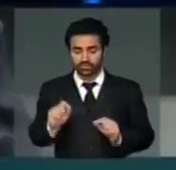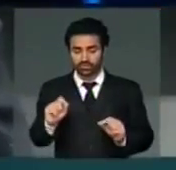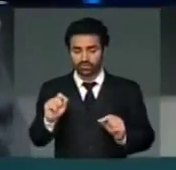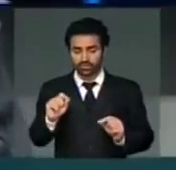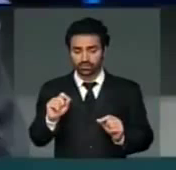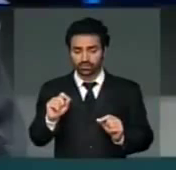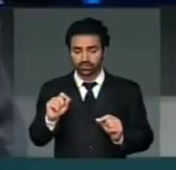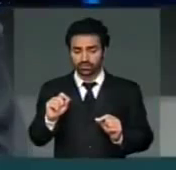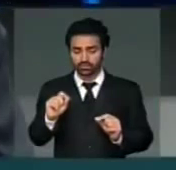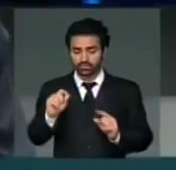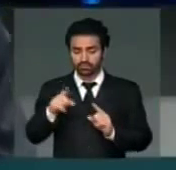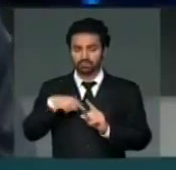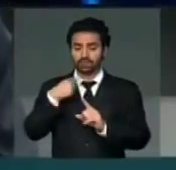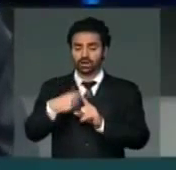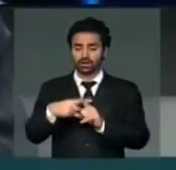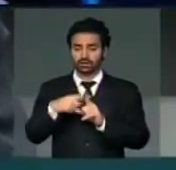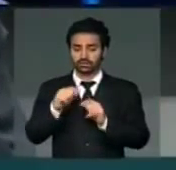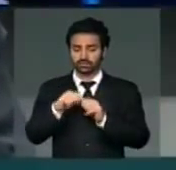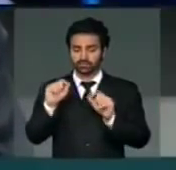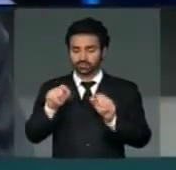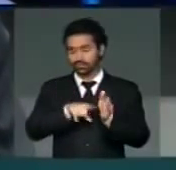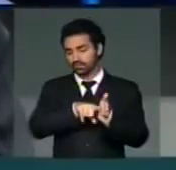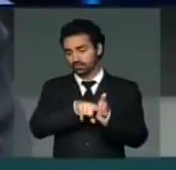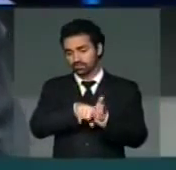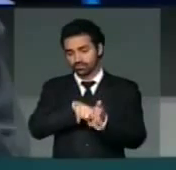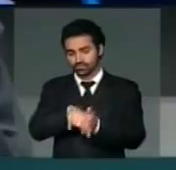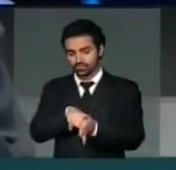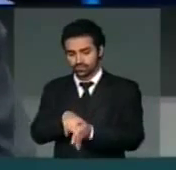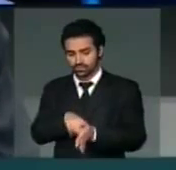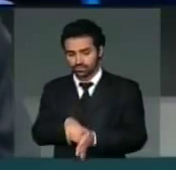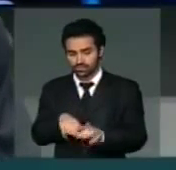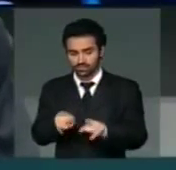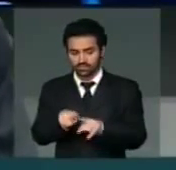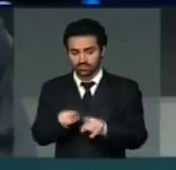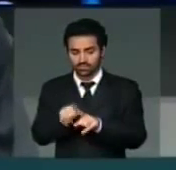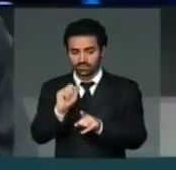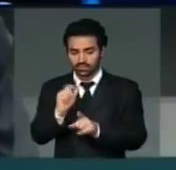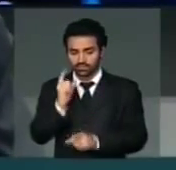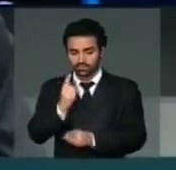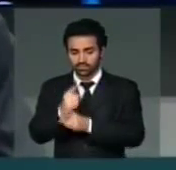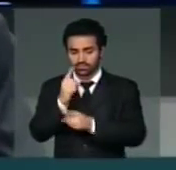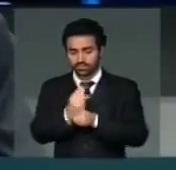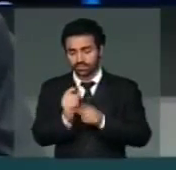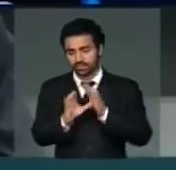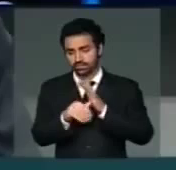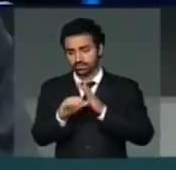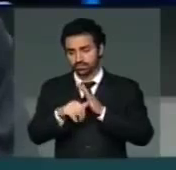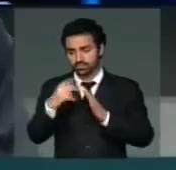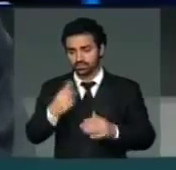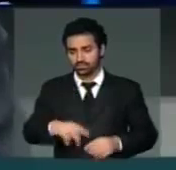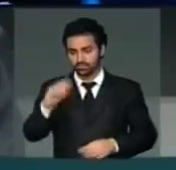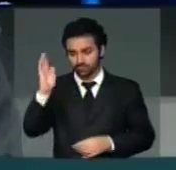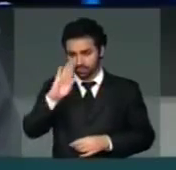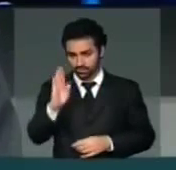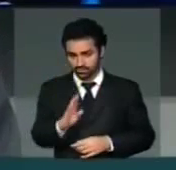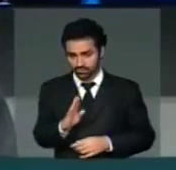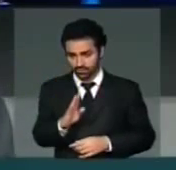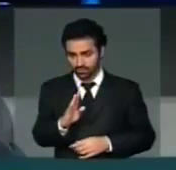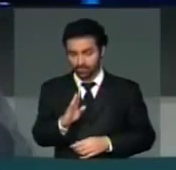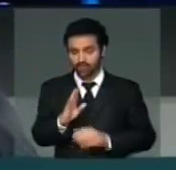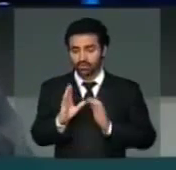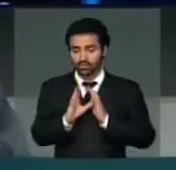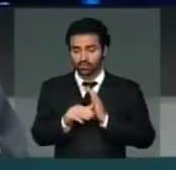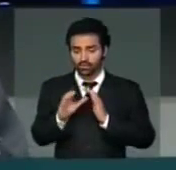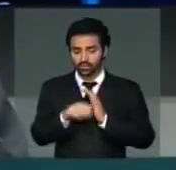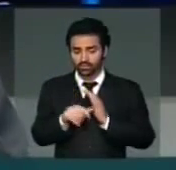mais proporcionaram a investigação e a descoberta de corrupção no Brasil. Corrupção essa